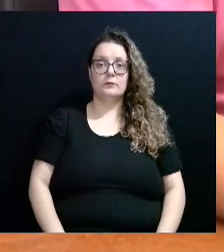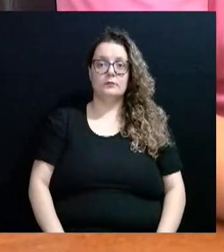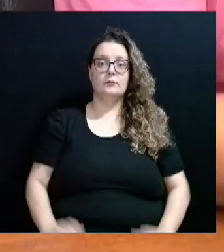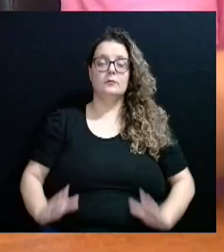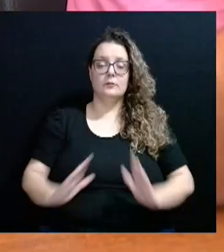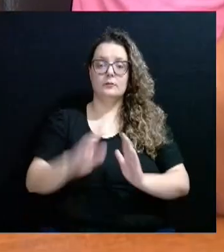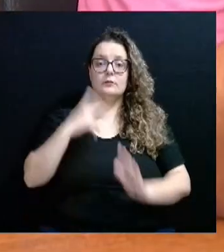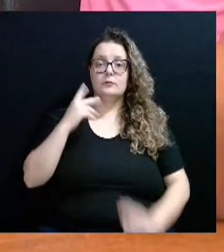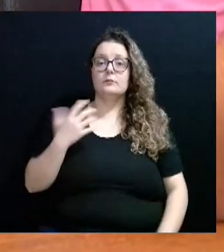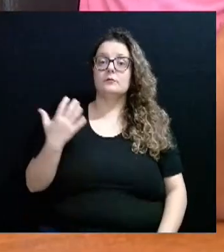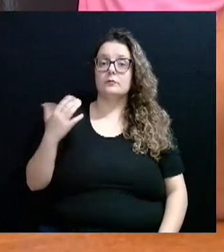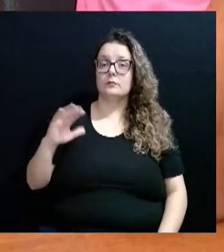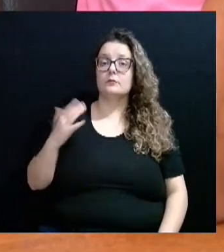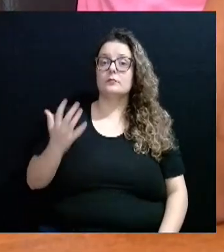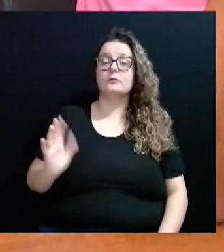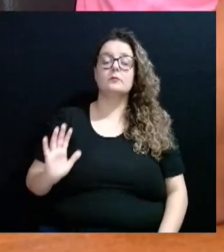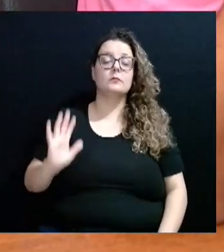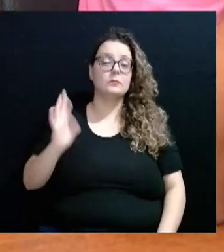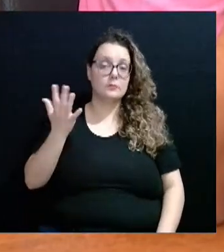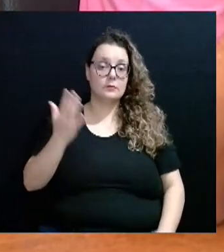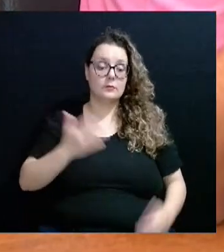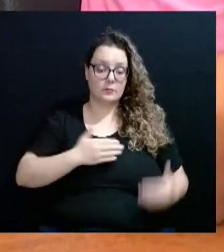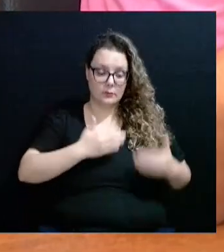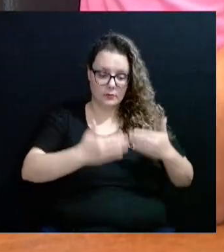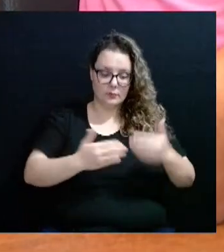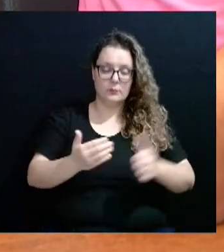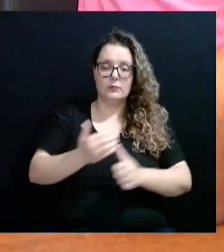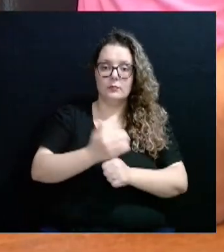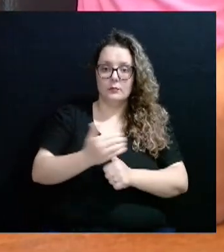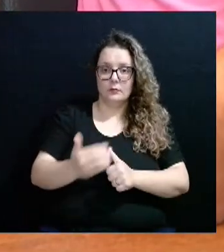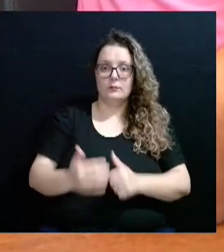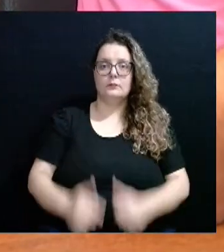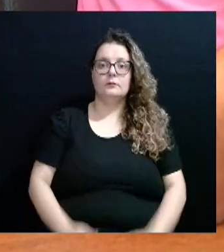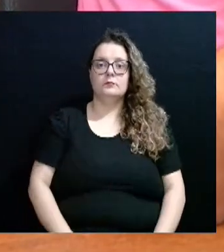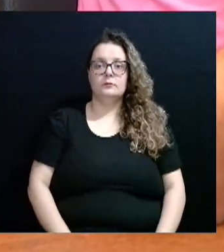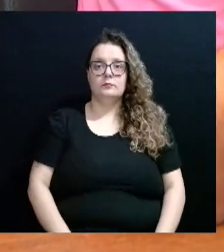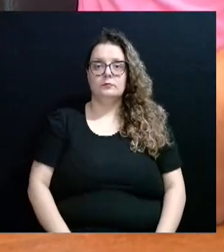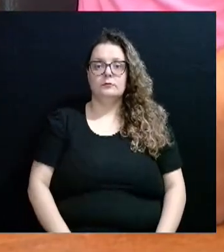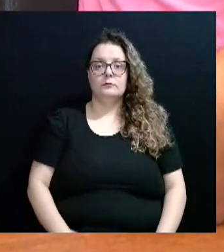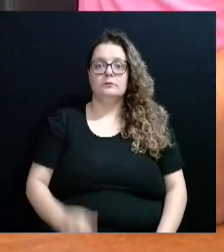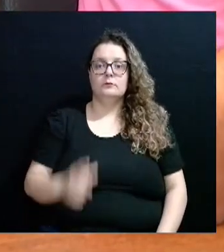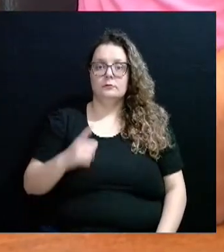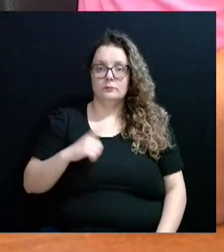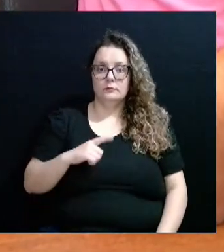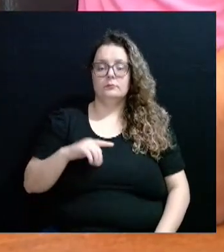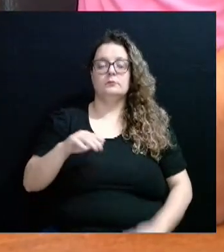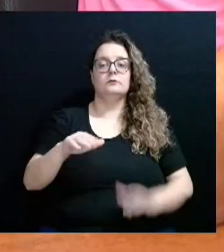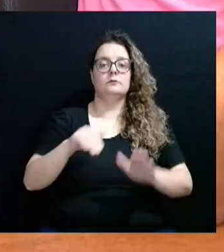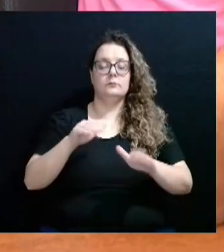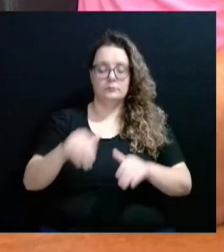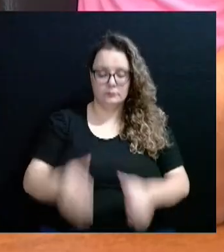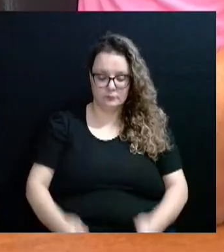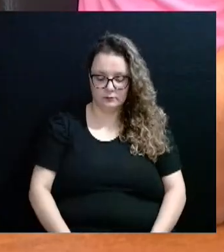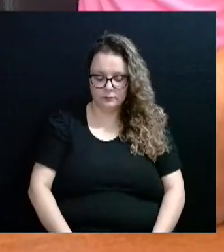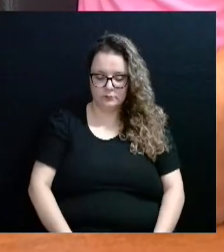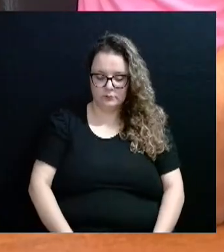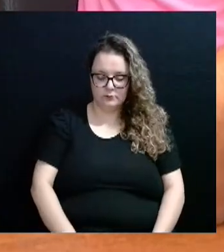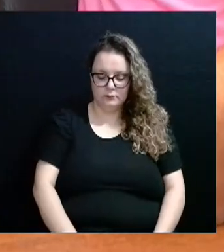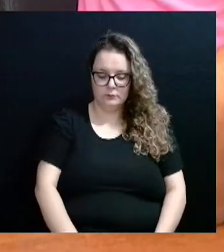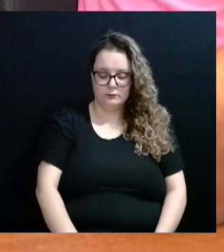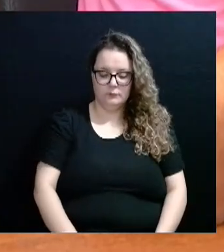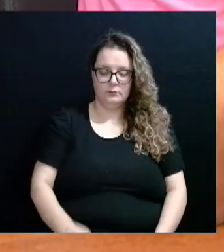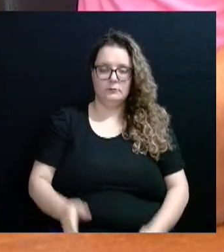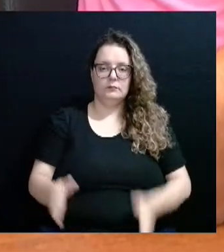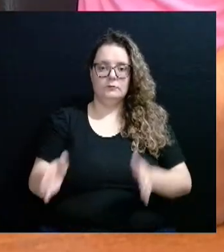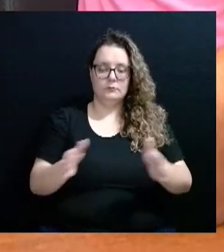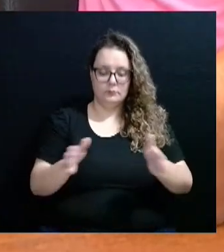nesse processo que o mandato tem sido convocado nesse período, muitas vezes